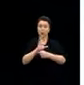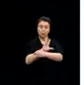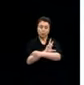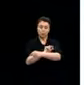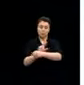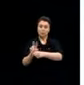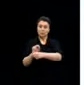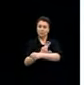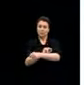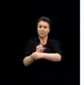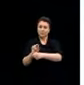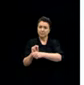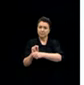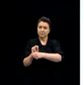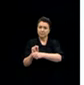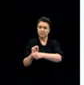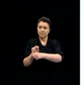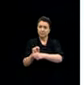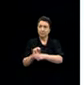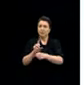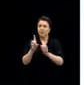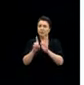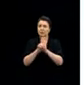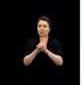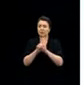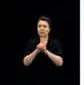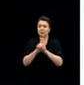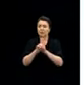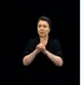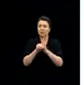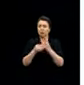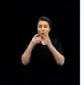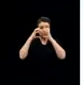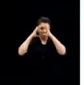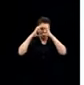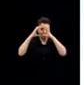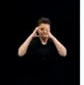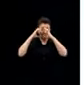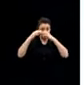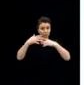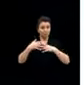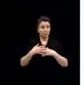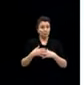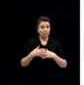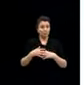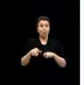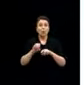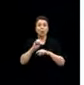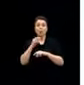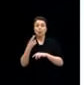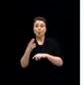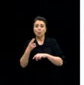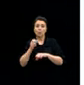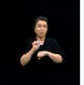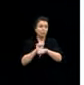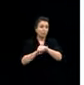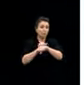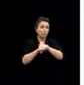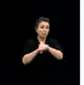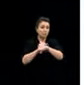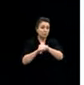tecido muscular. Letra D, tecido nervoso. Letra E,